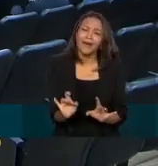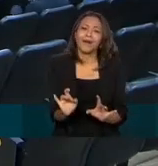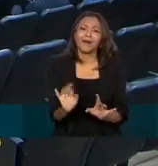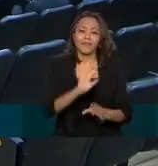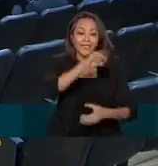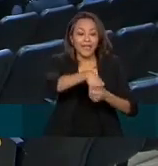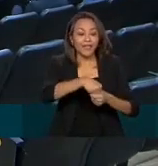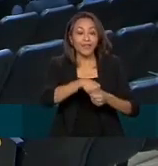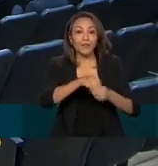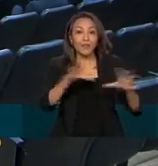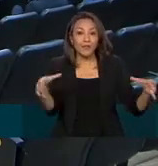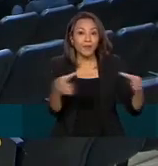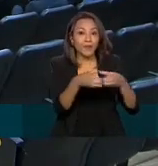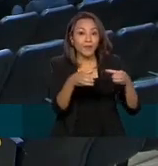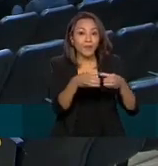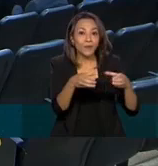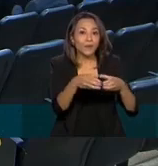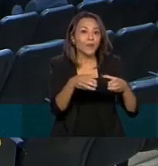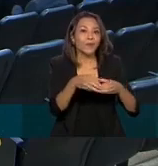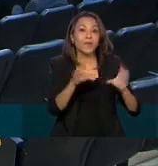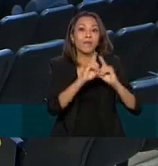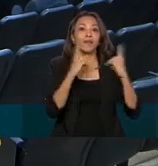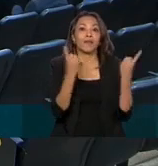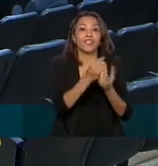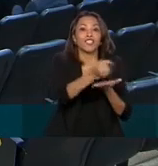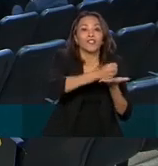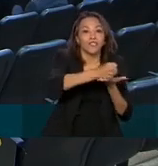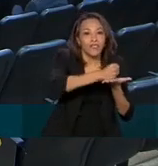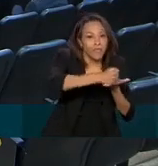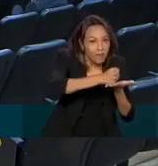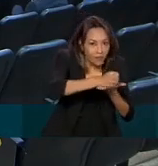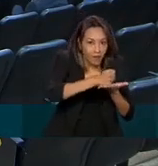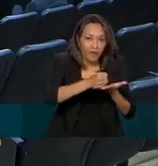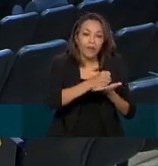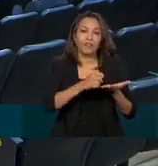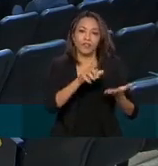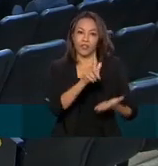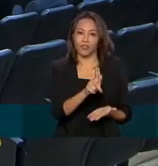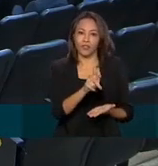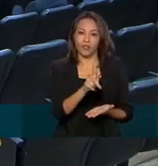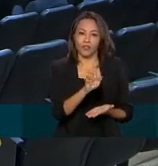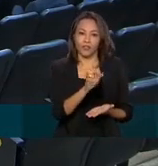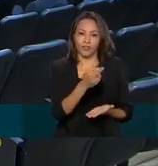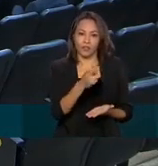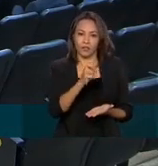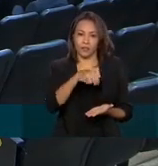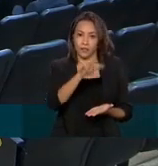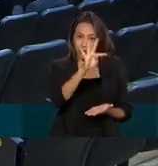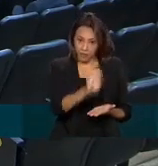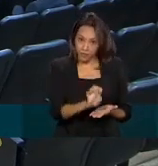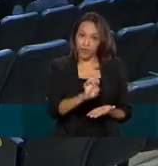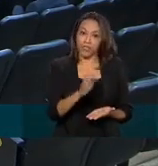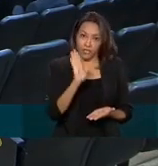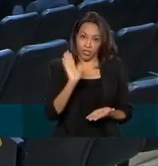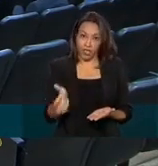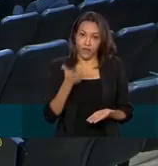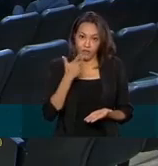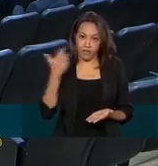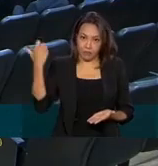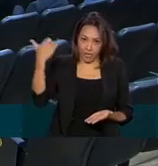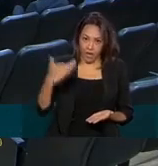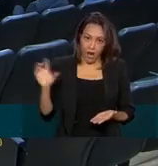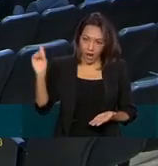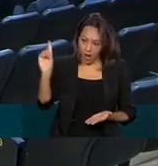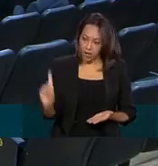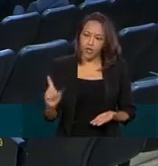Gerência Geral de Medicamentos. E, como foi bem dito pela diretora Meiruzi, o